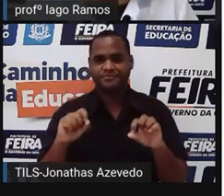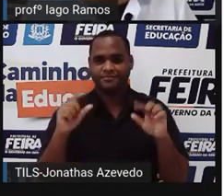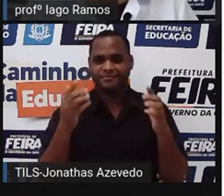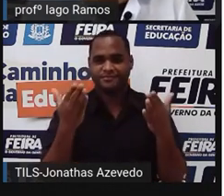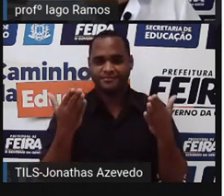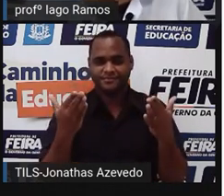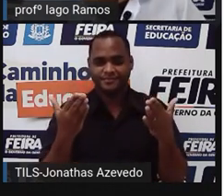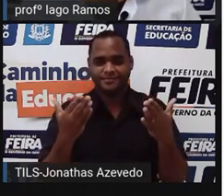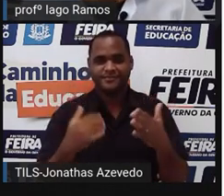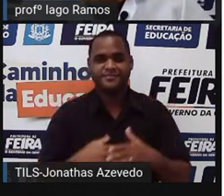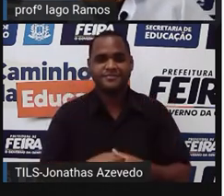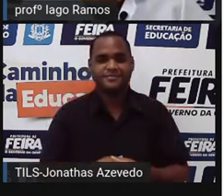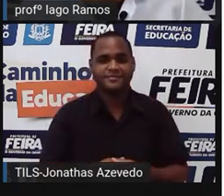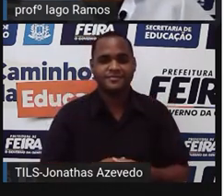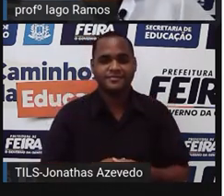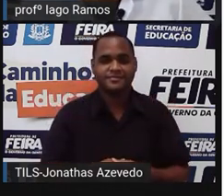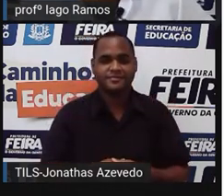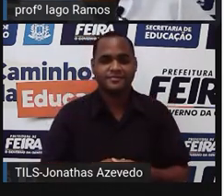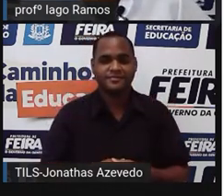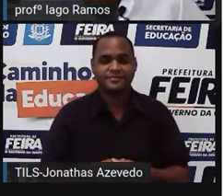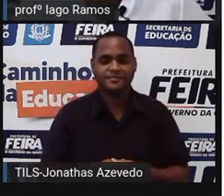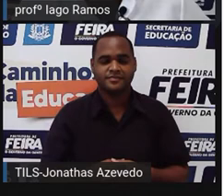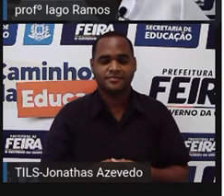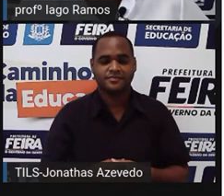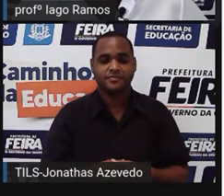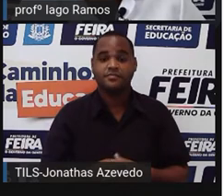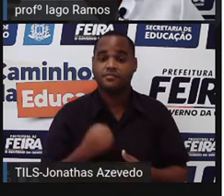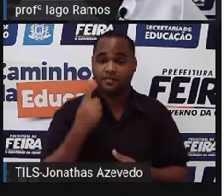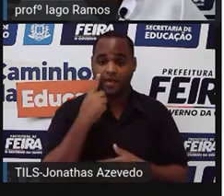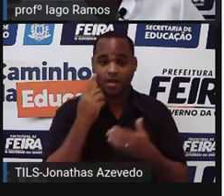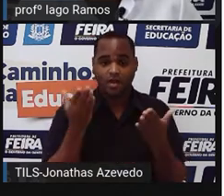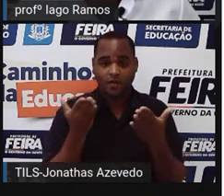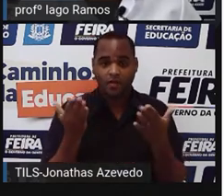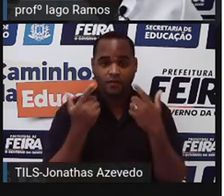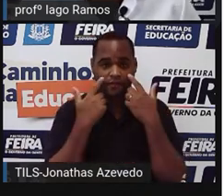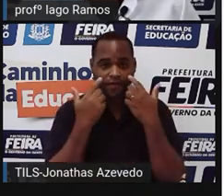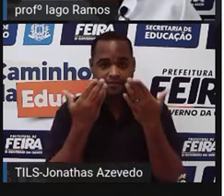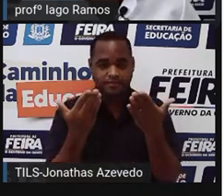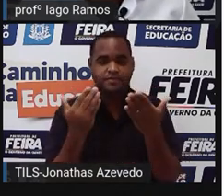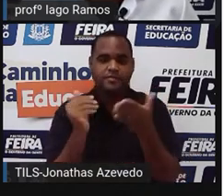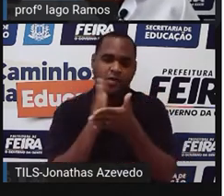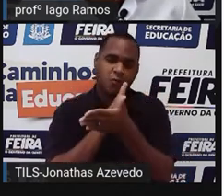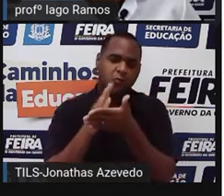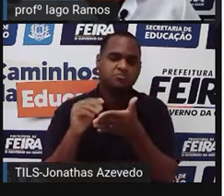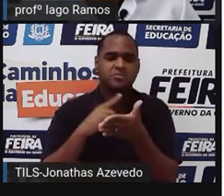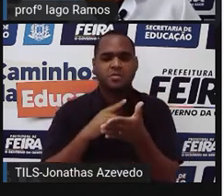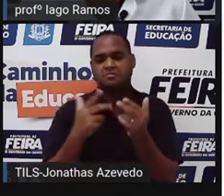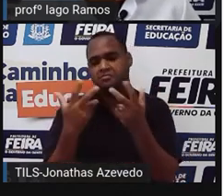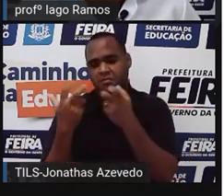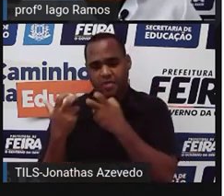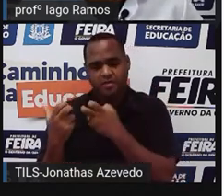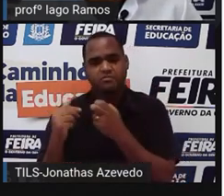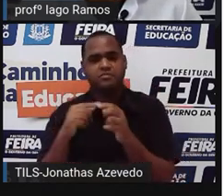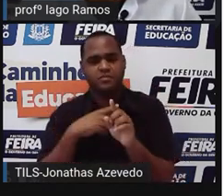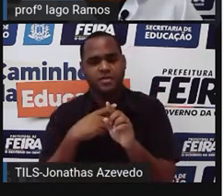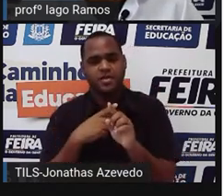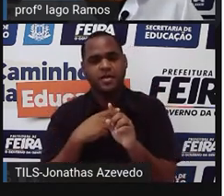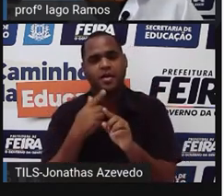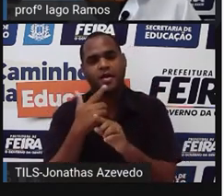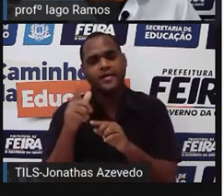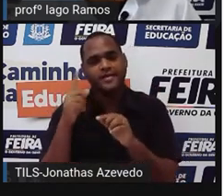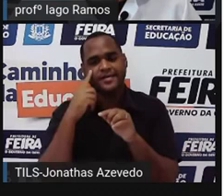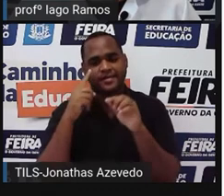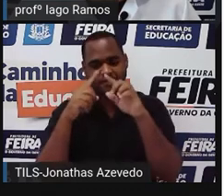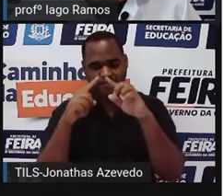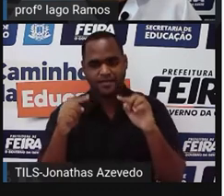Opa, pronto, tá ali. E aí agora eu percebo o seguinte, tem coisas que eu consigo perceber ali, ó. Aquele